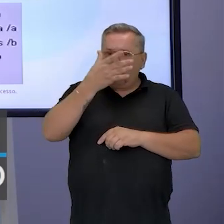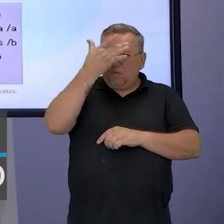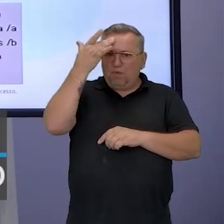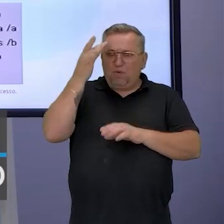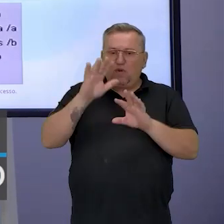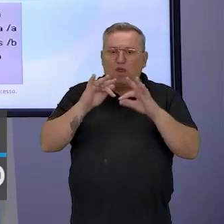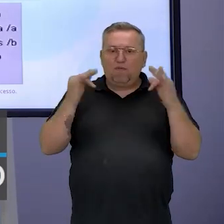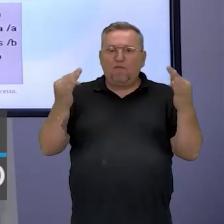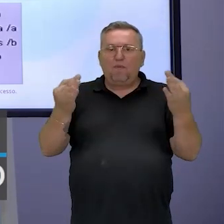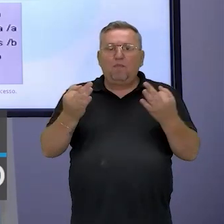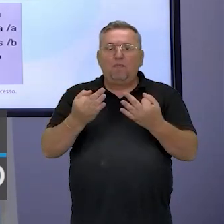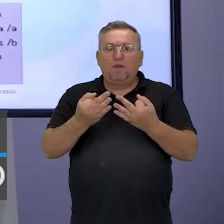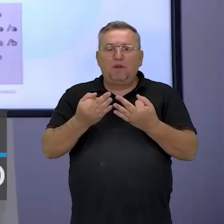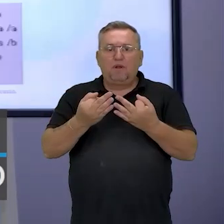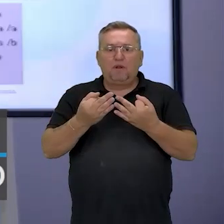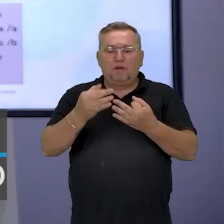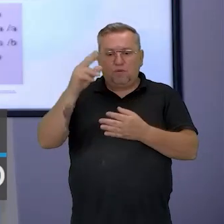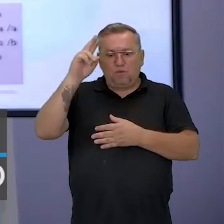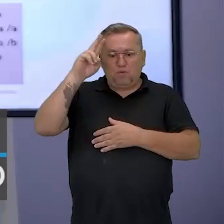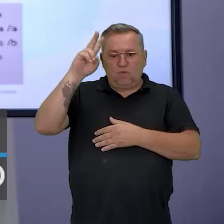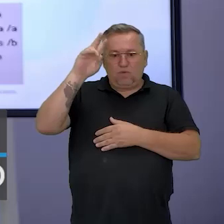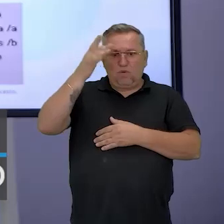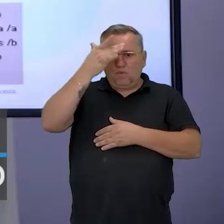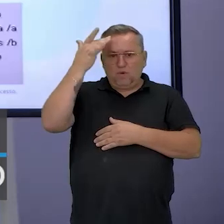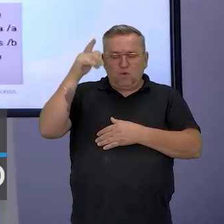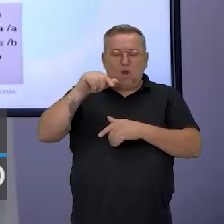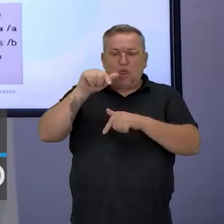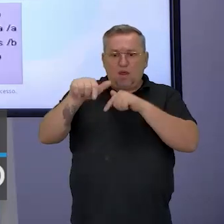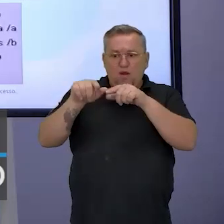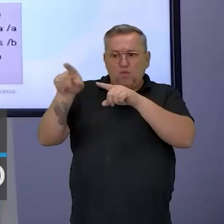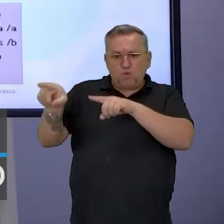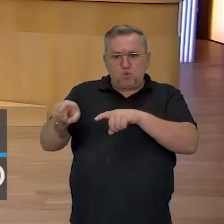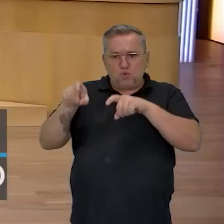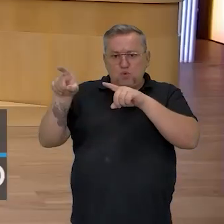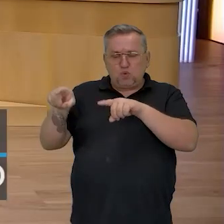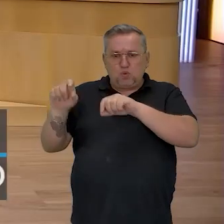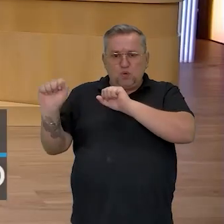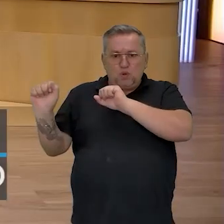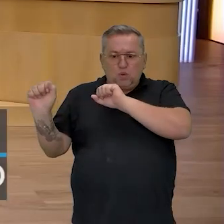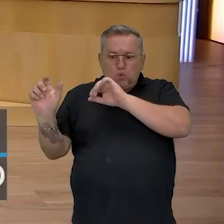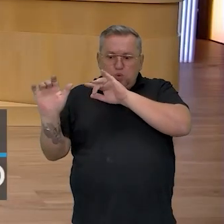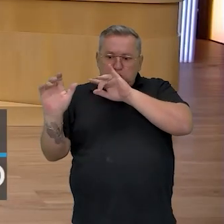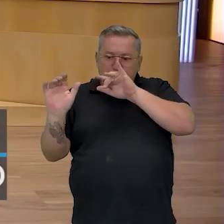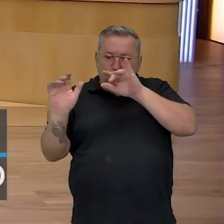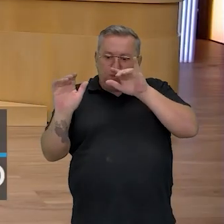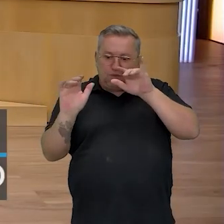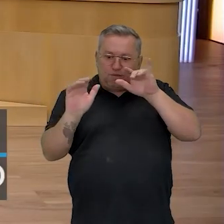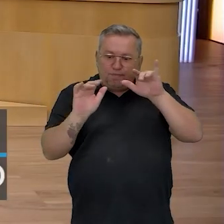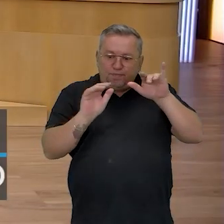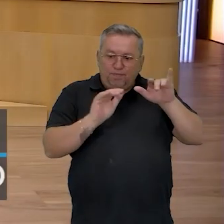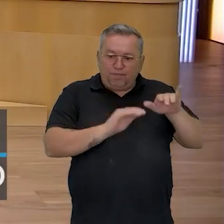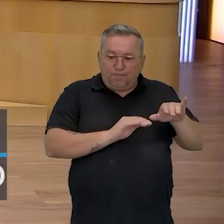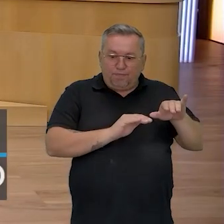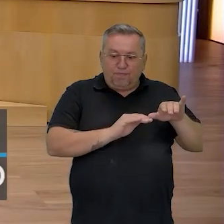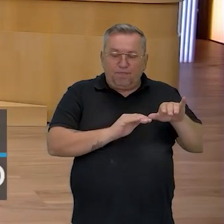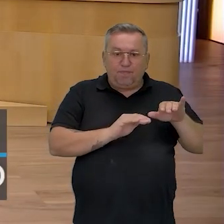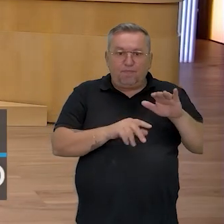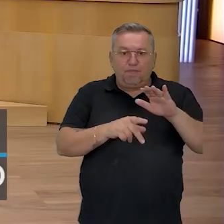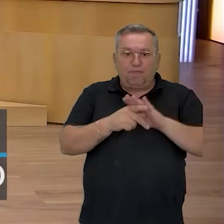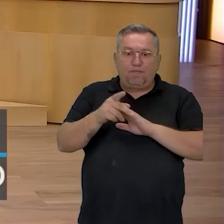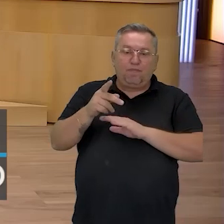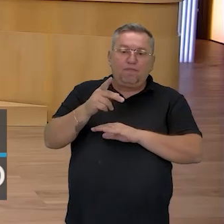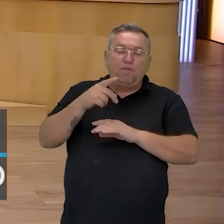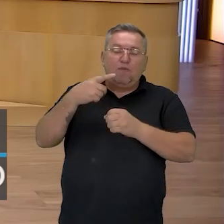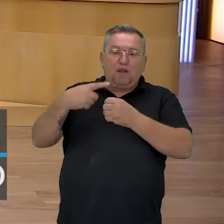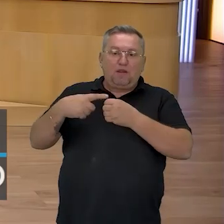Mafê? Com histórico de gente que saiu da roça, justamente nessa época. Exatamente. E acabou vindo para a cidade